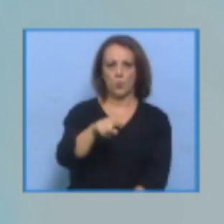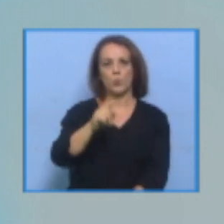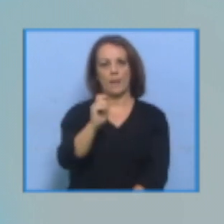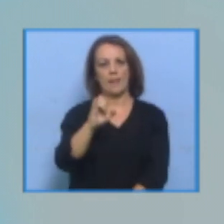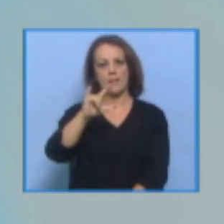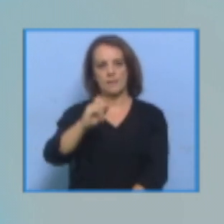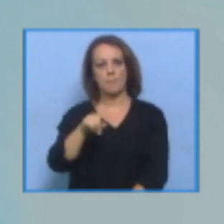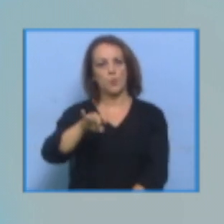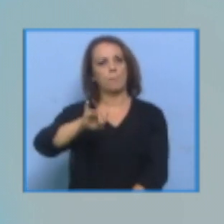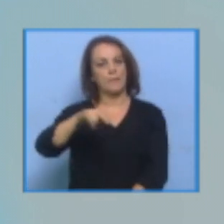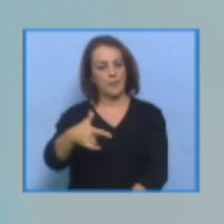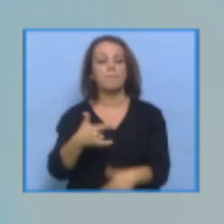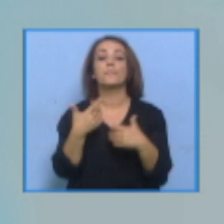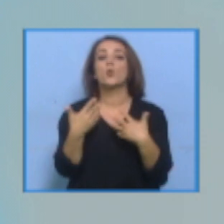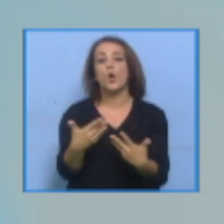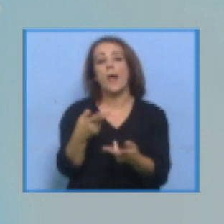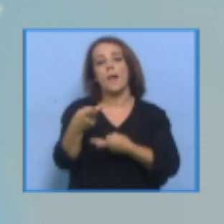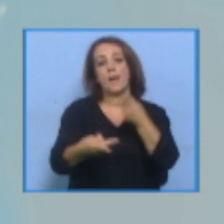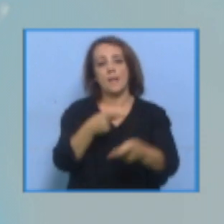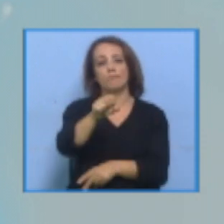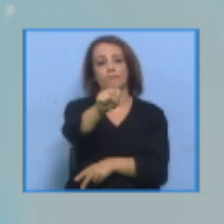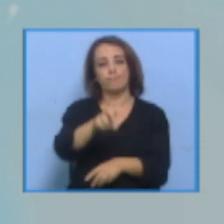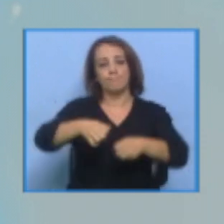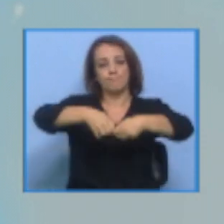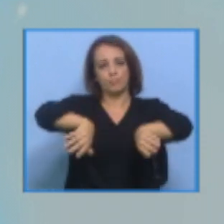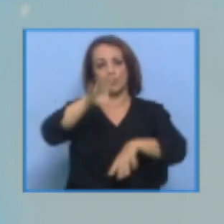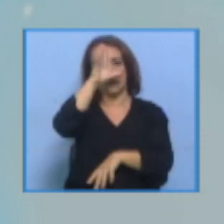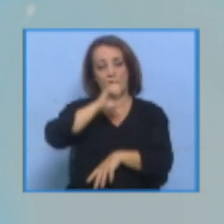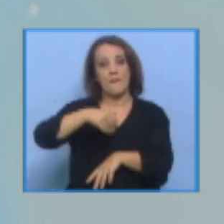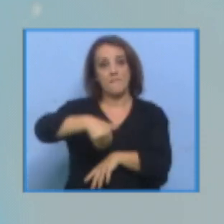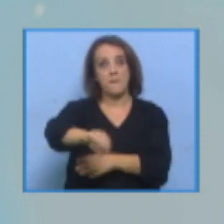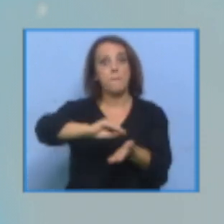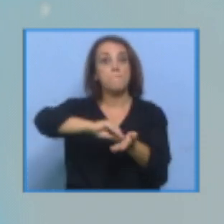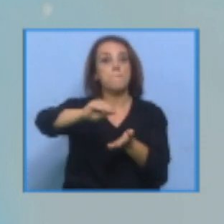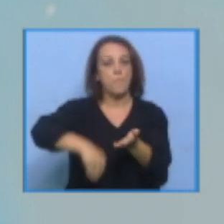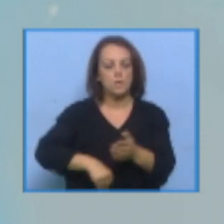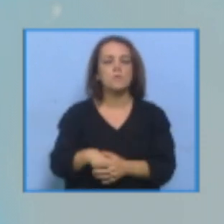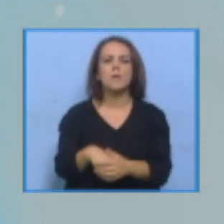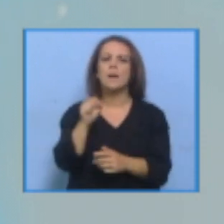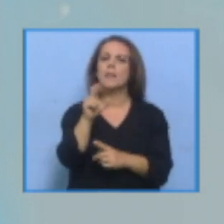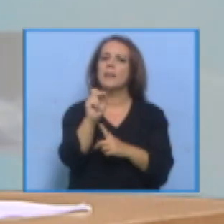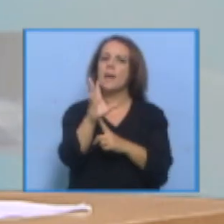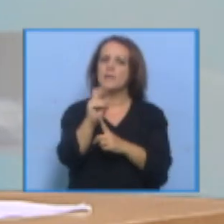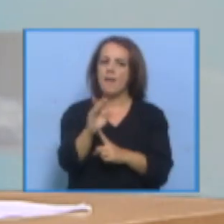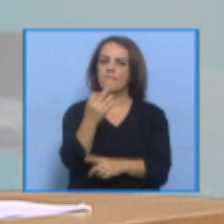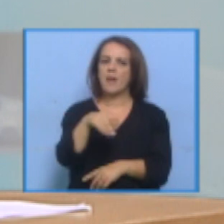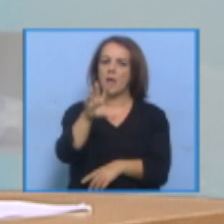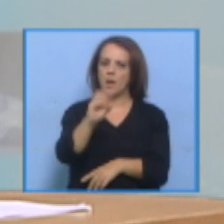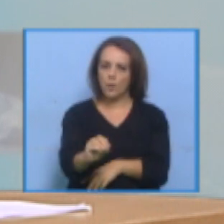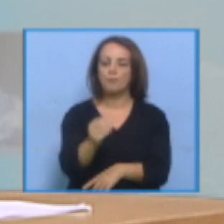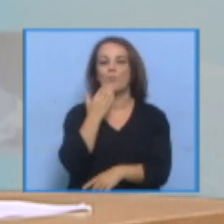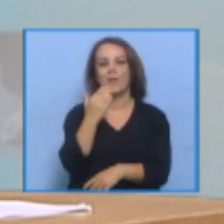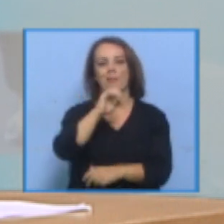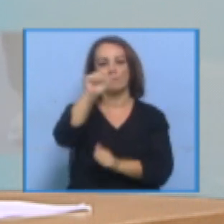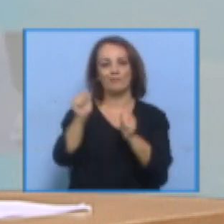agência.eclésia.pt. Agora a análise do novo Executivo que vai tomar posse. Graça Franco, obrigado por estar uma vez mais na nossa